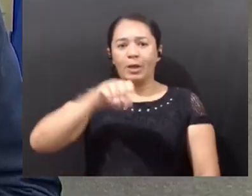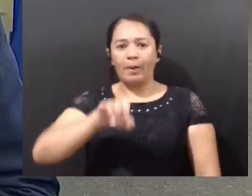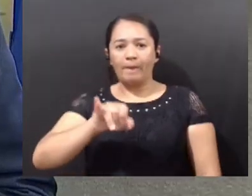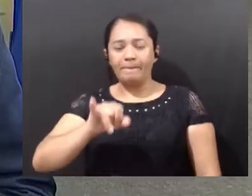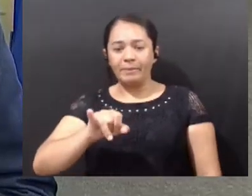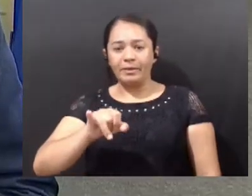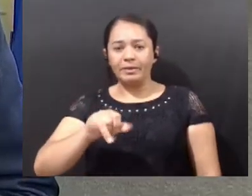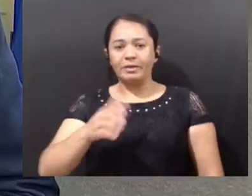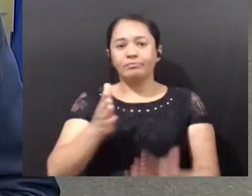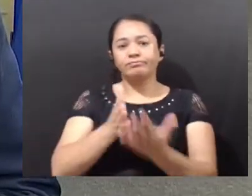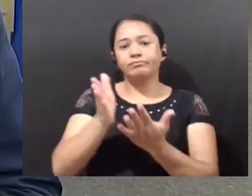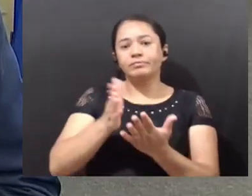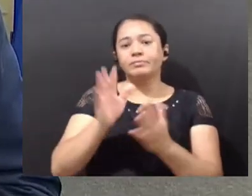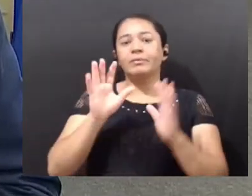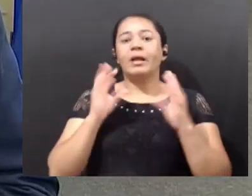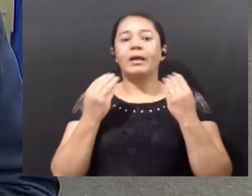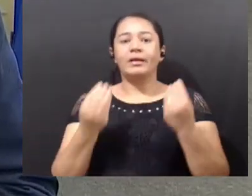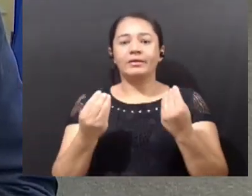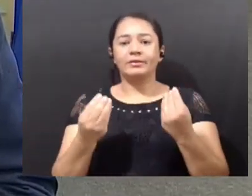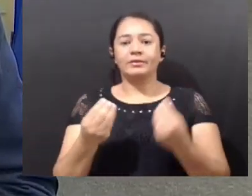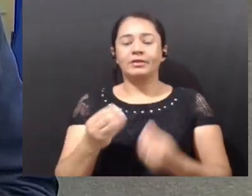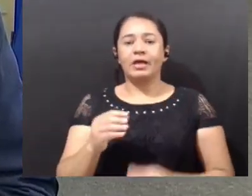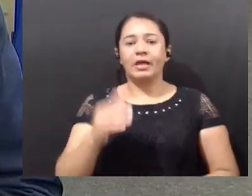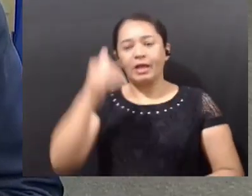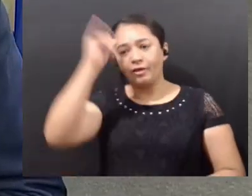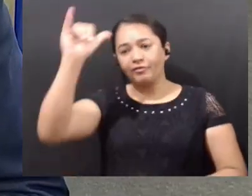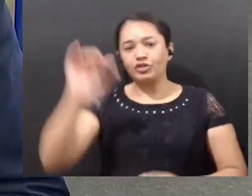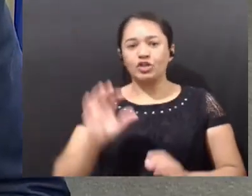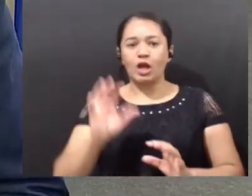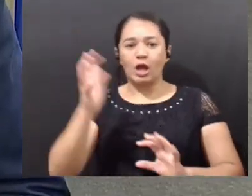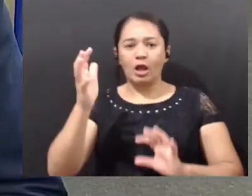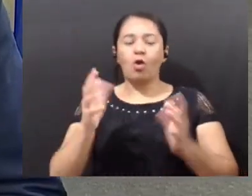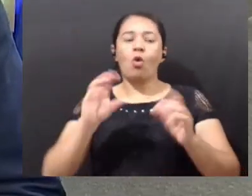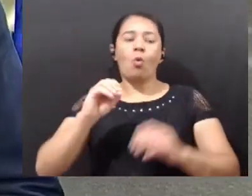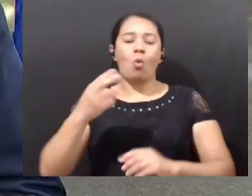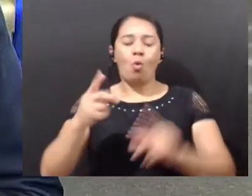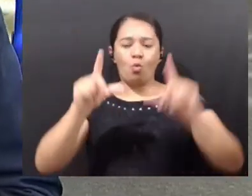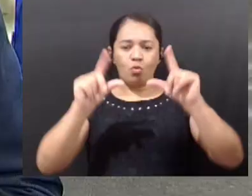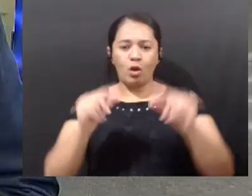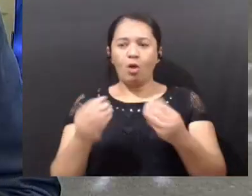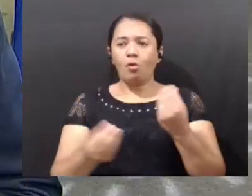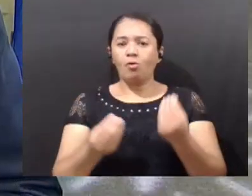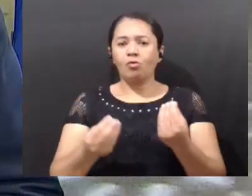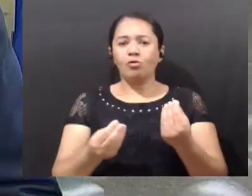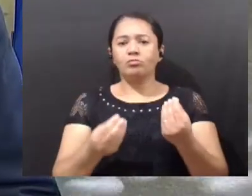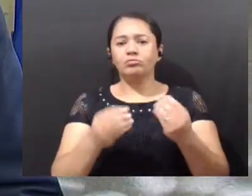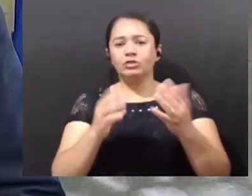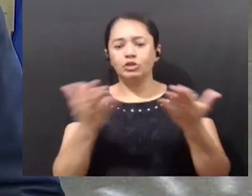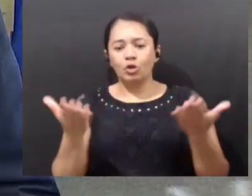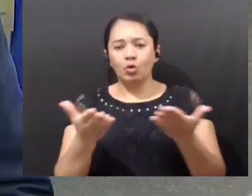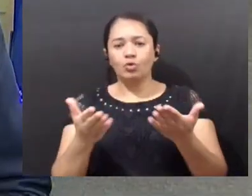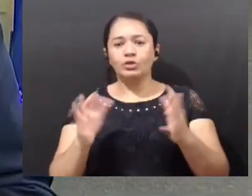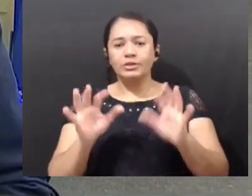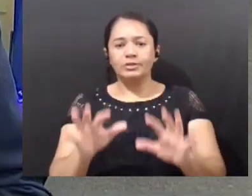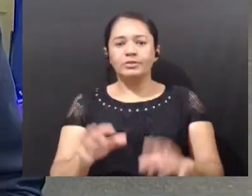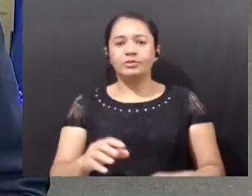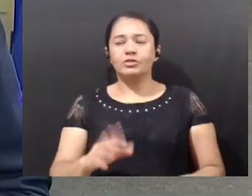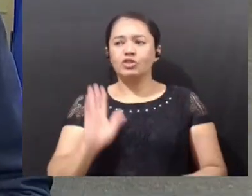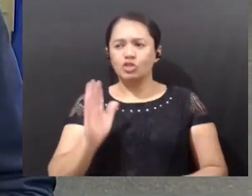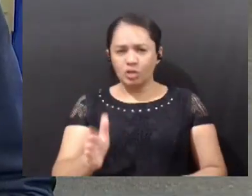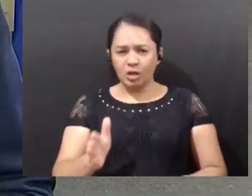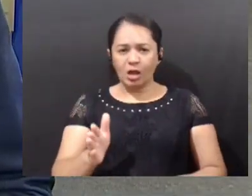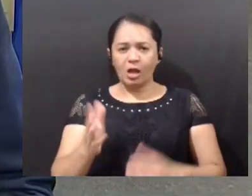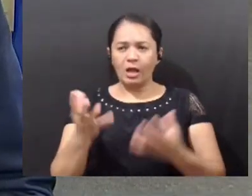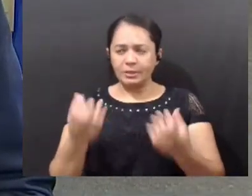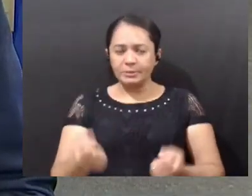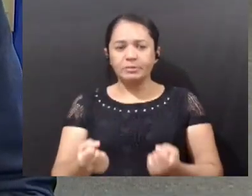isso não ocorra, ou que para se minimize. Como que está essa situação hoje? A gente teve uma boa adesão? Qual é